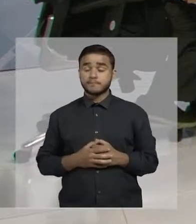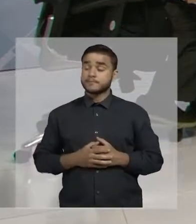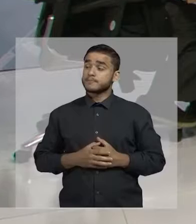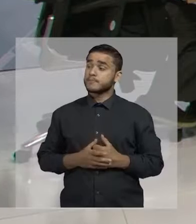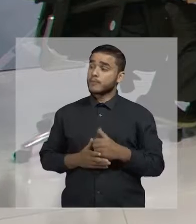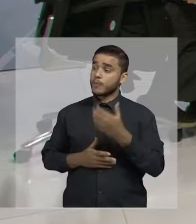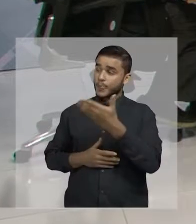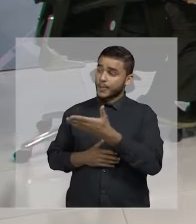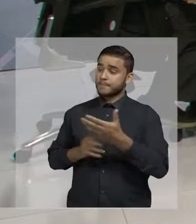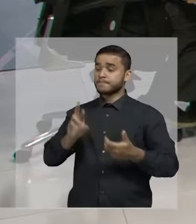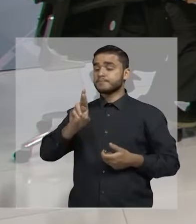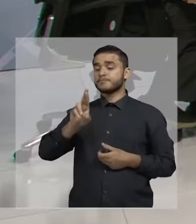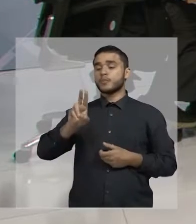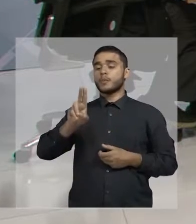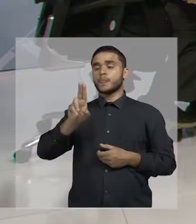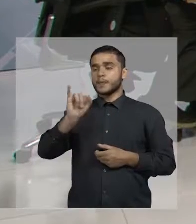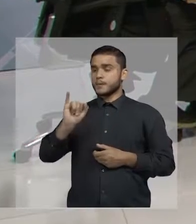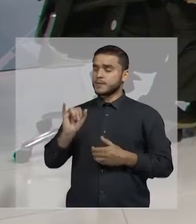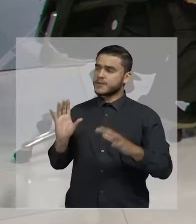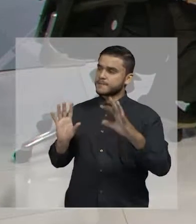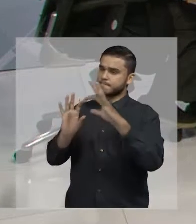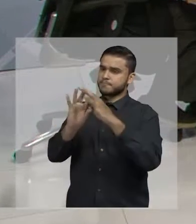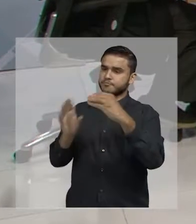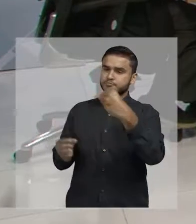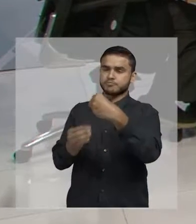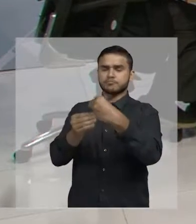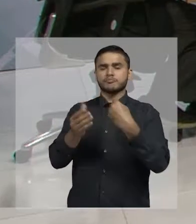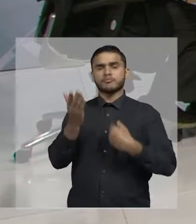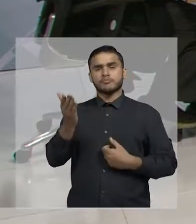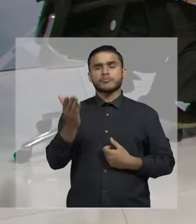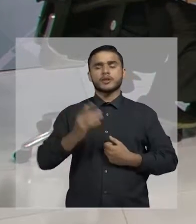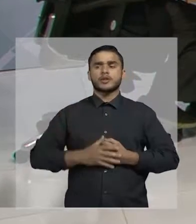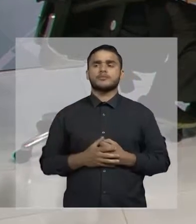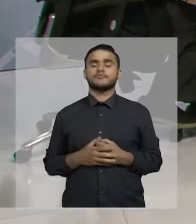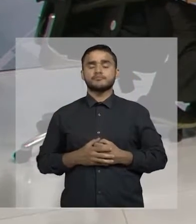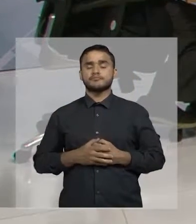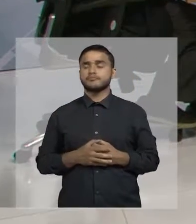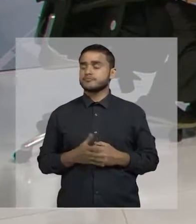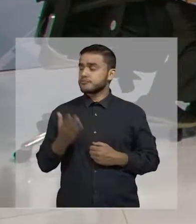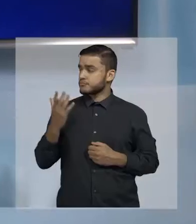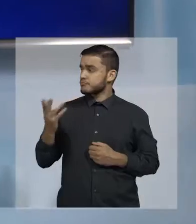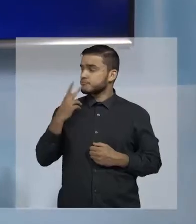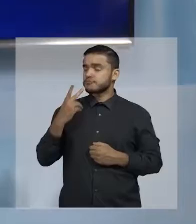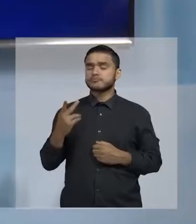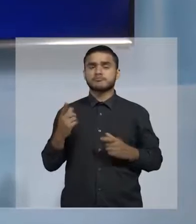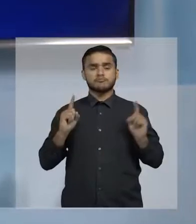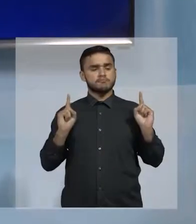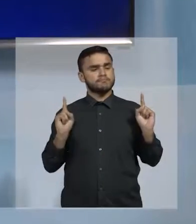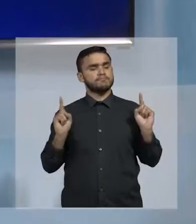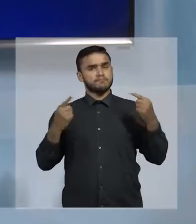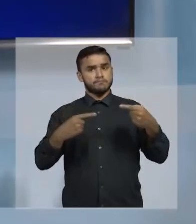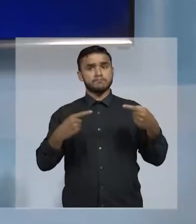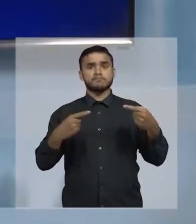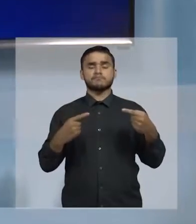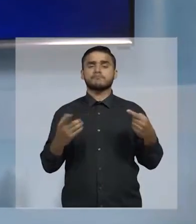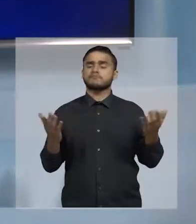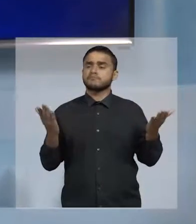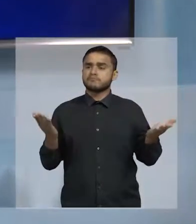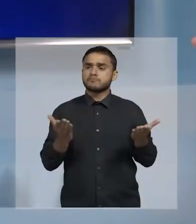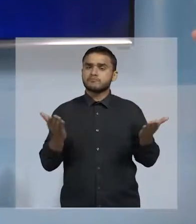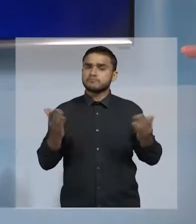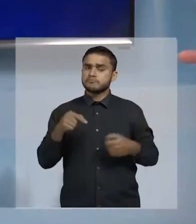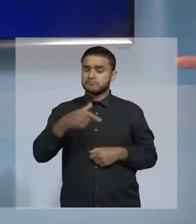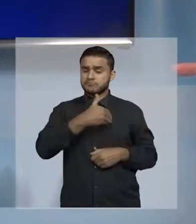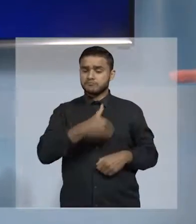sequenciando esse raciocínio do professor Andrei, quem poderia liderar uma oposição nessa disputa para o governo do Estado hoje, até de